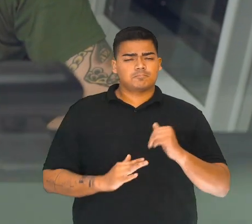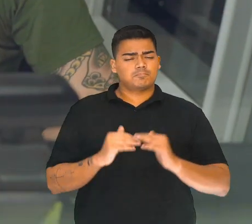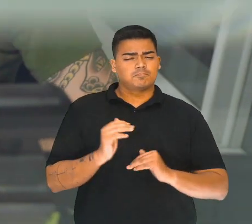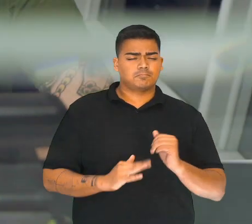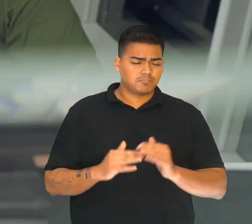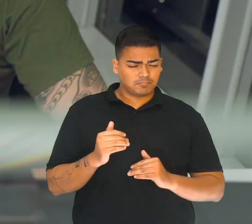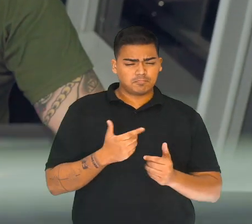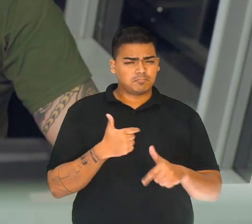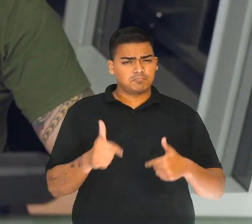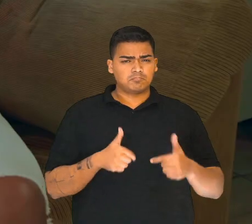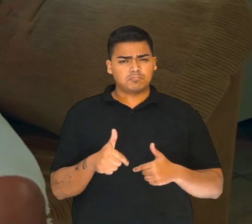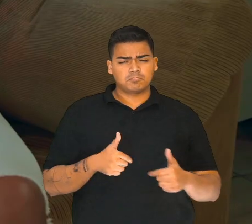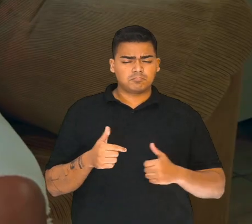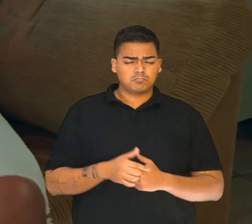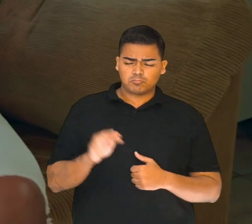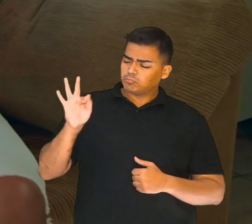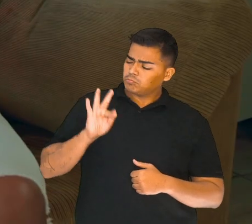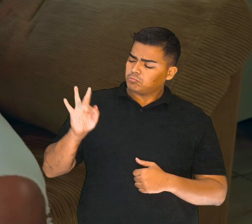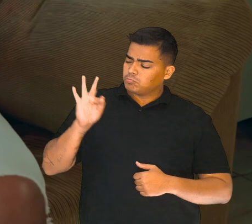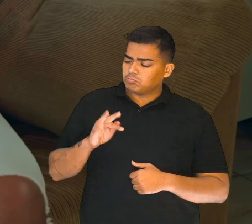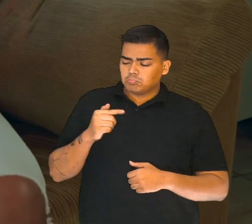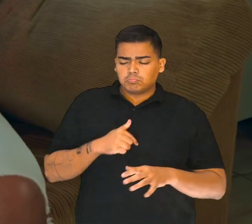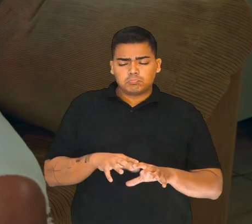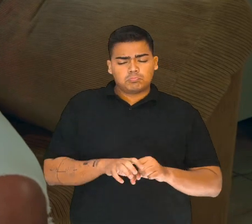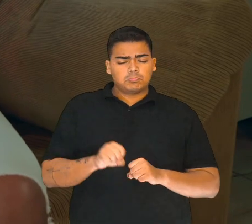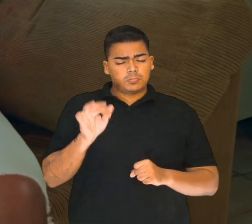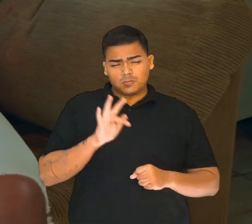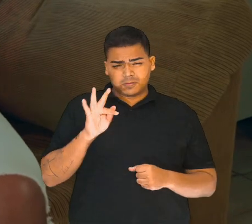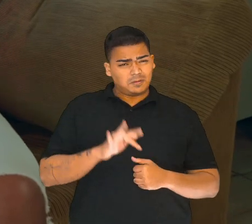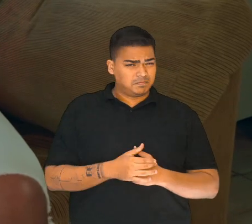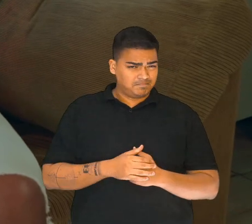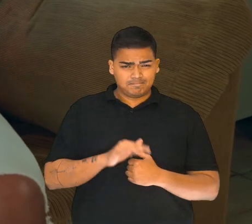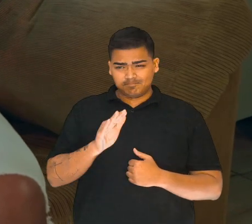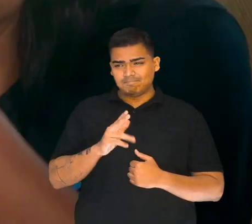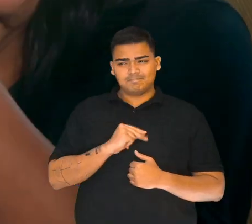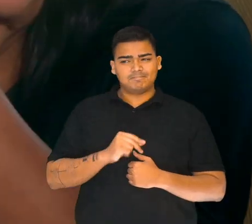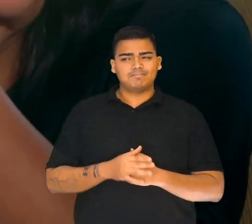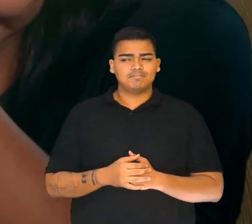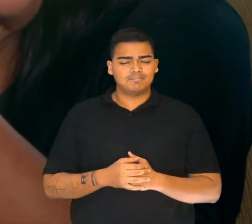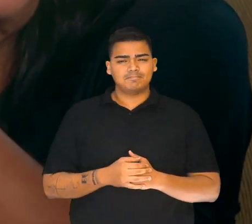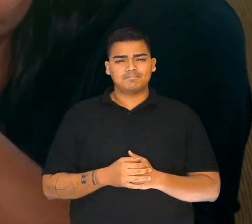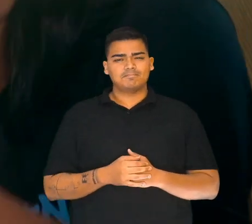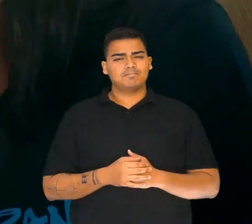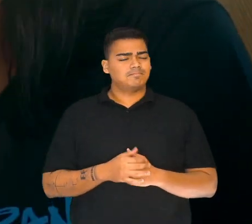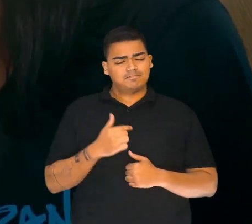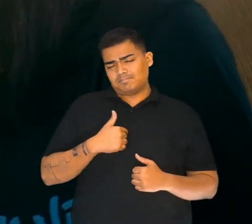ter uma profissão, sabe, assim. Caraca, eu vou fazer uma faculdade, vou me formar e tal. Eu não tinha